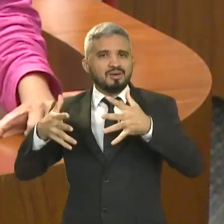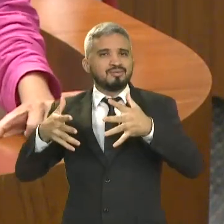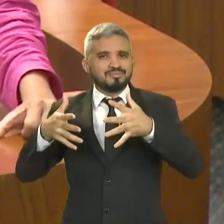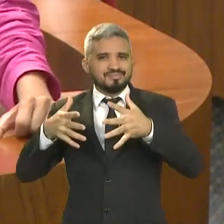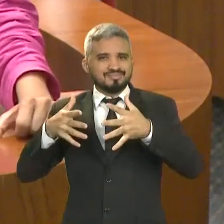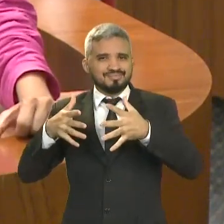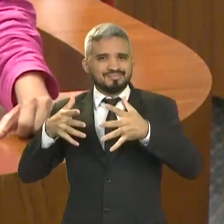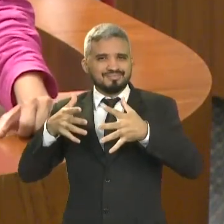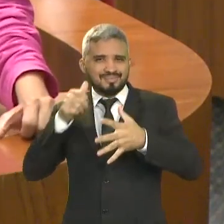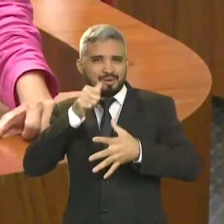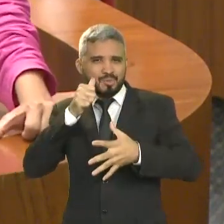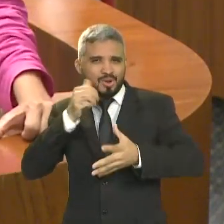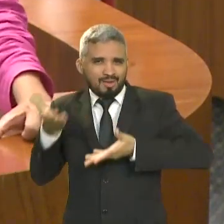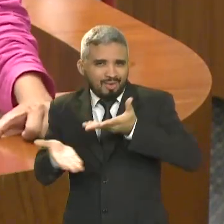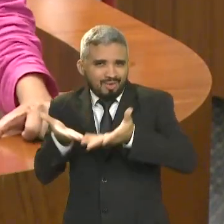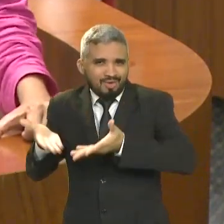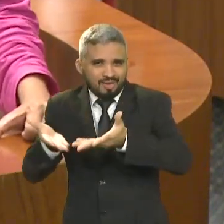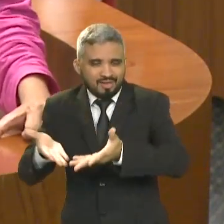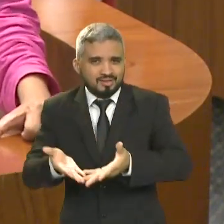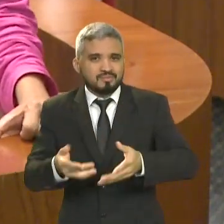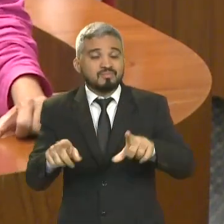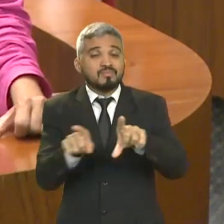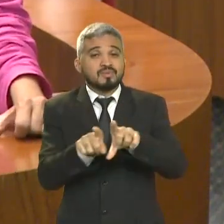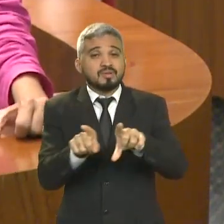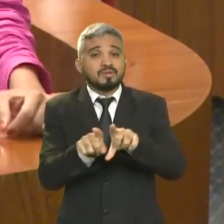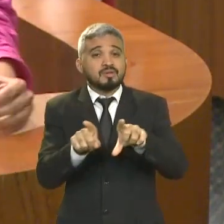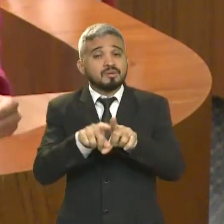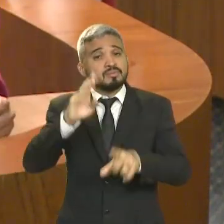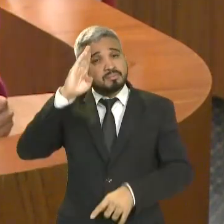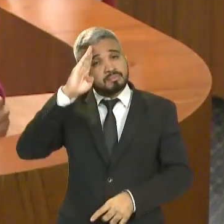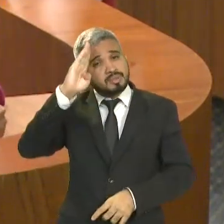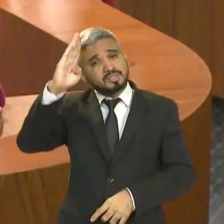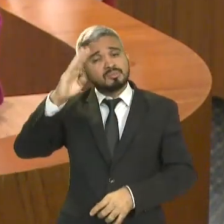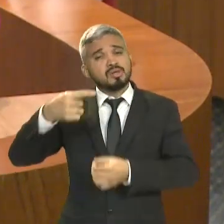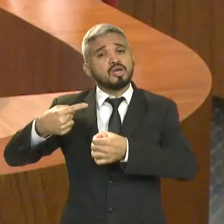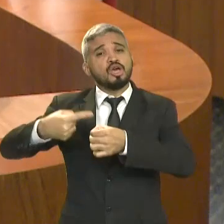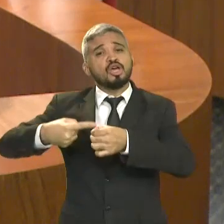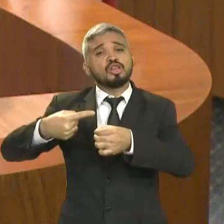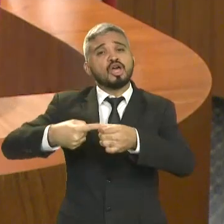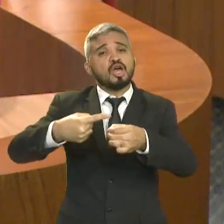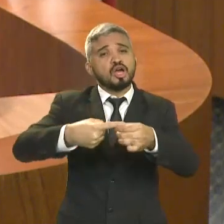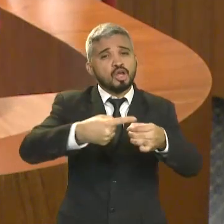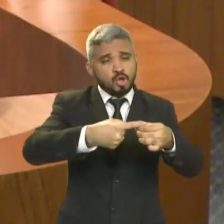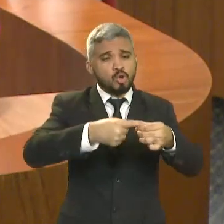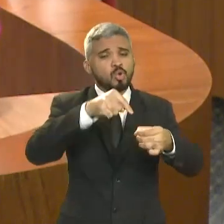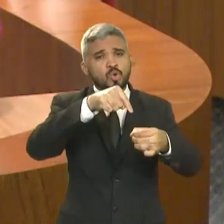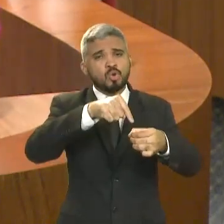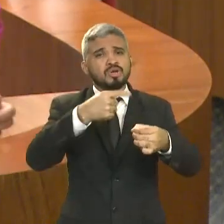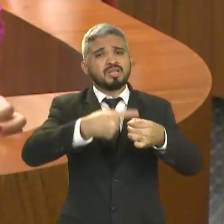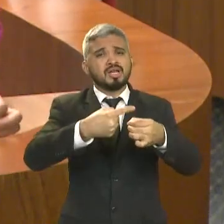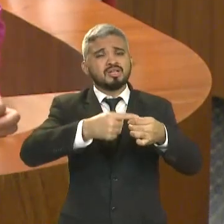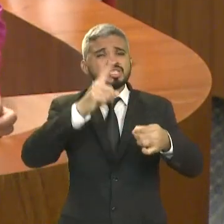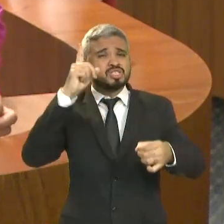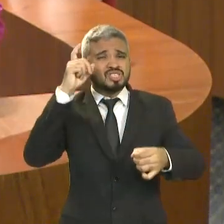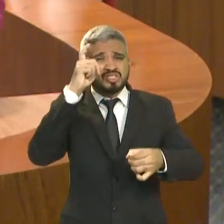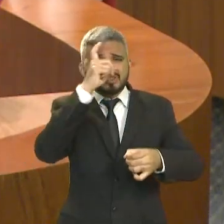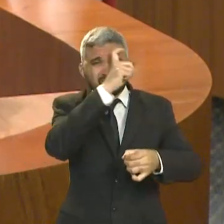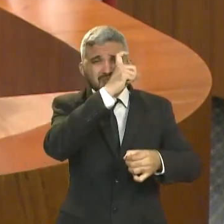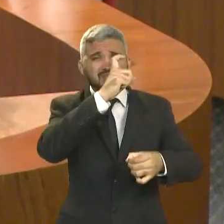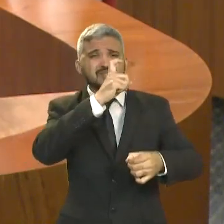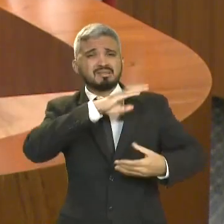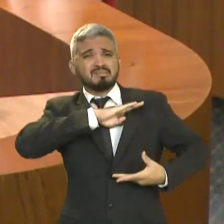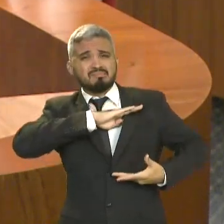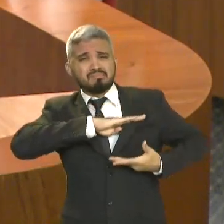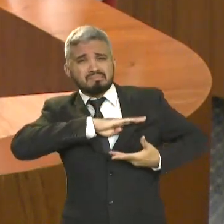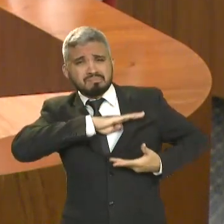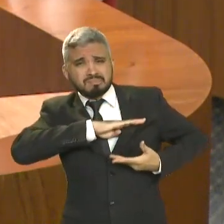cidades, principalmente no interior do estado, onde as mulheres têm maior dificuldade de acesso a esses exames. E aqui não tem